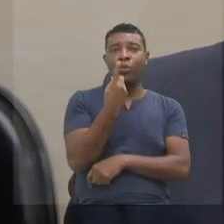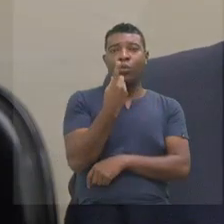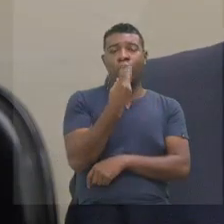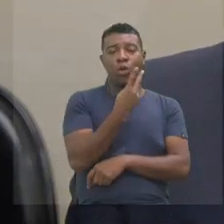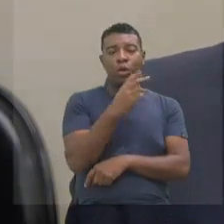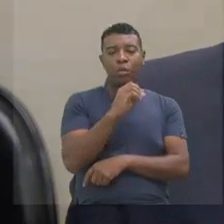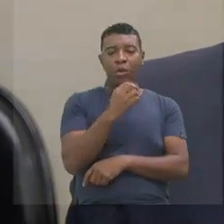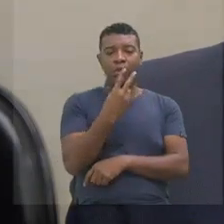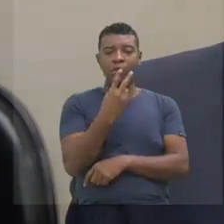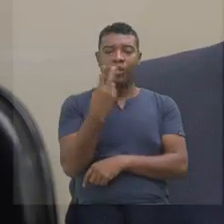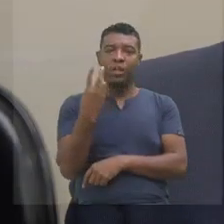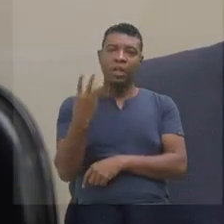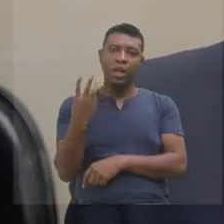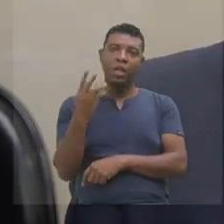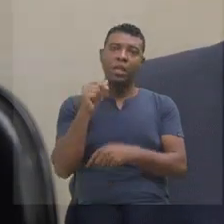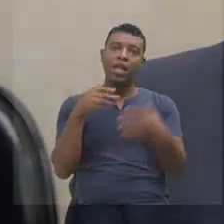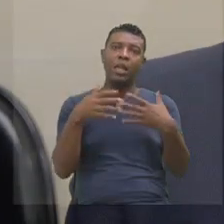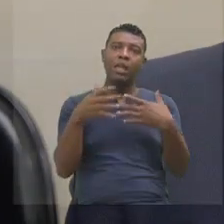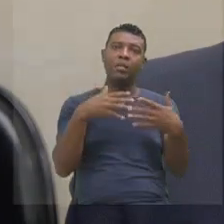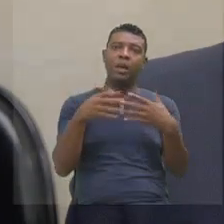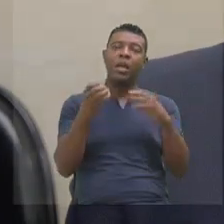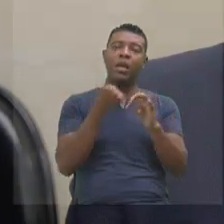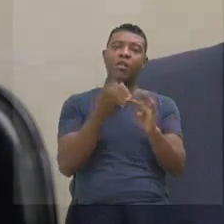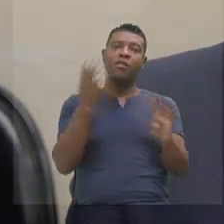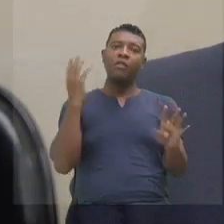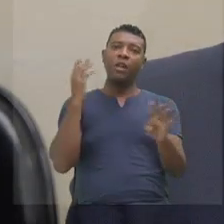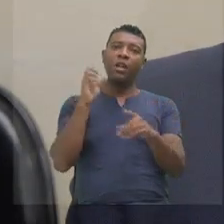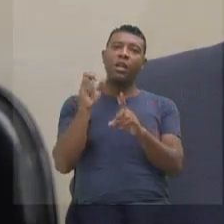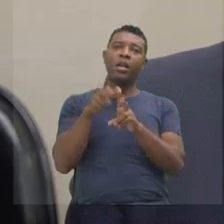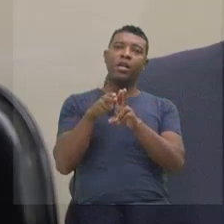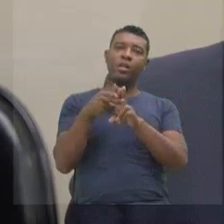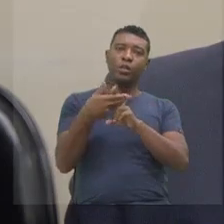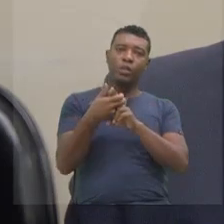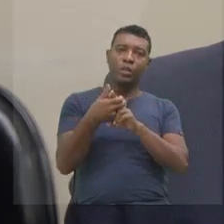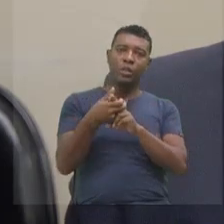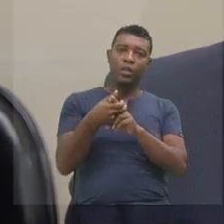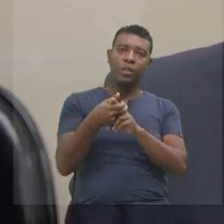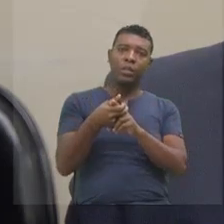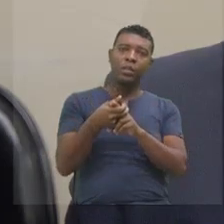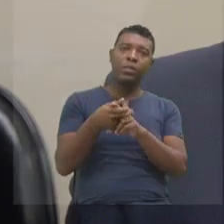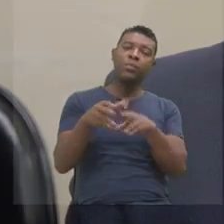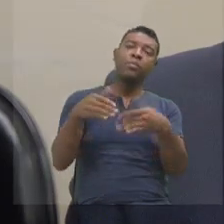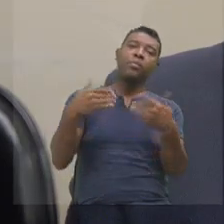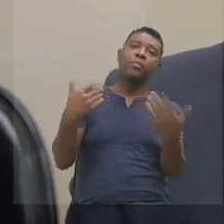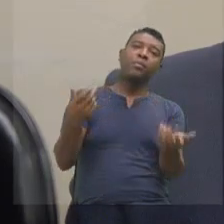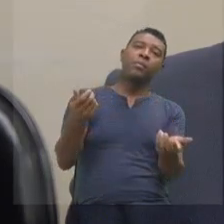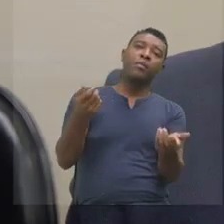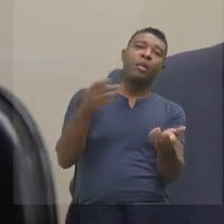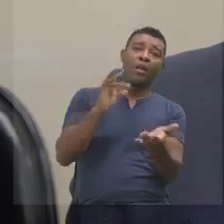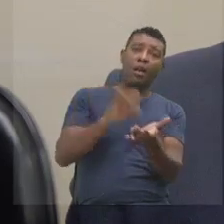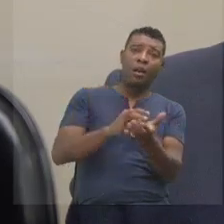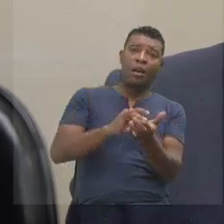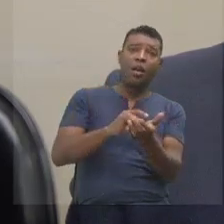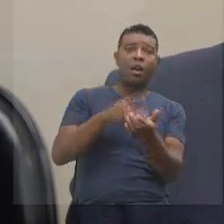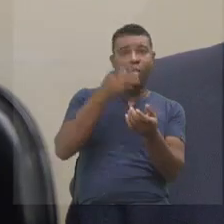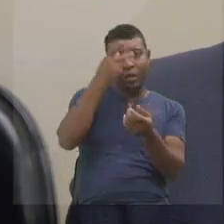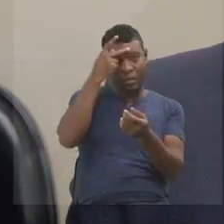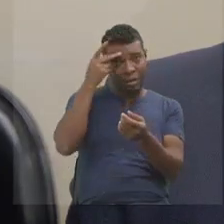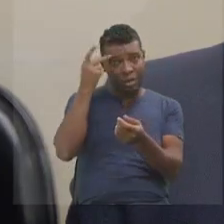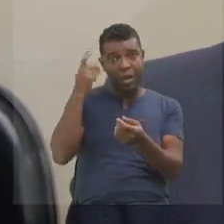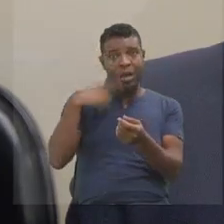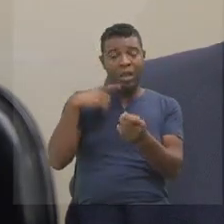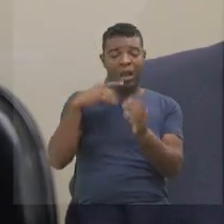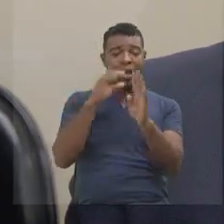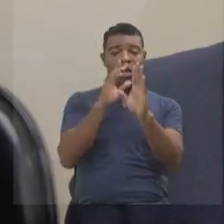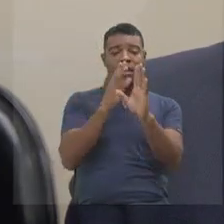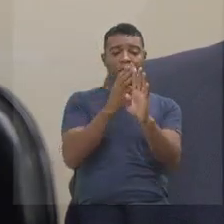transparências das filas do SUS Geralmente as pessoas Realmente são tem o Fura Fila